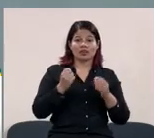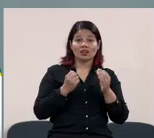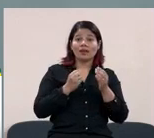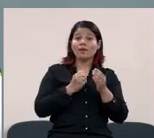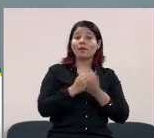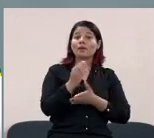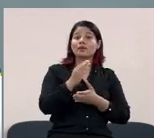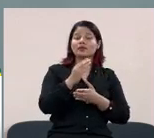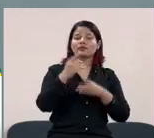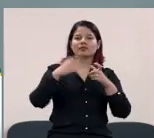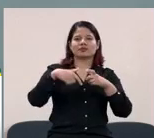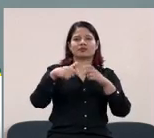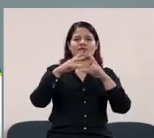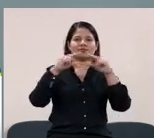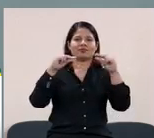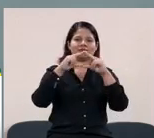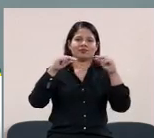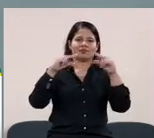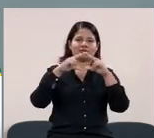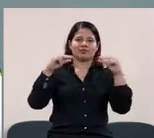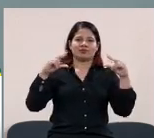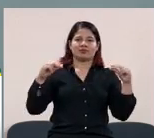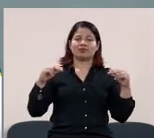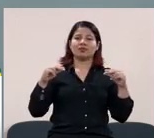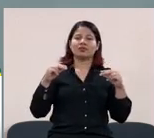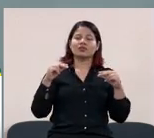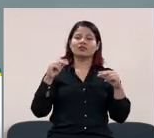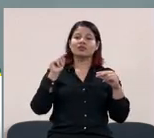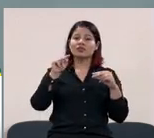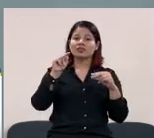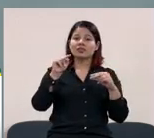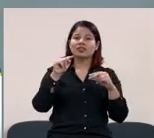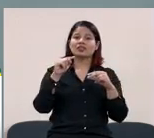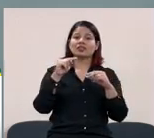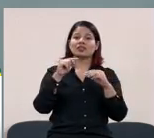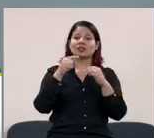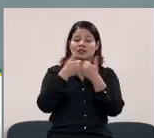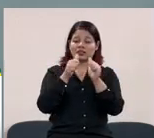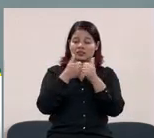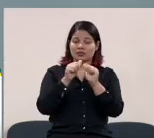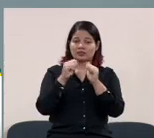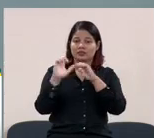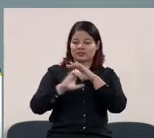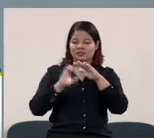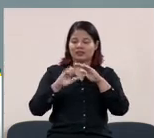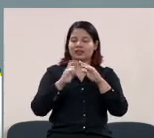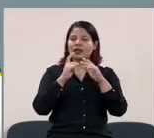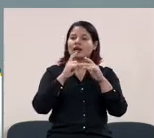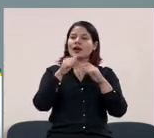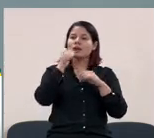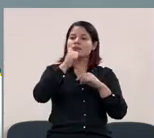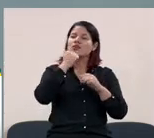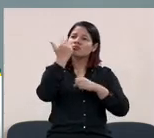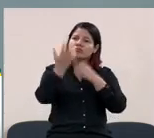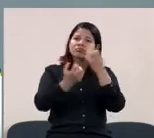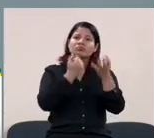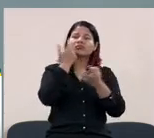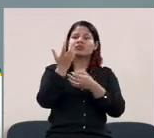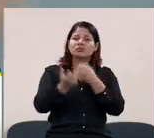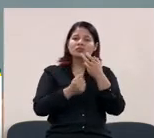Catarina, através de uma ouvidoria dos empresários de ônibus, que ouviram a maioria das mulheres relatando. E